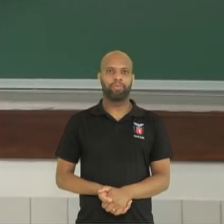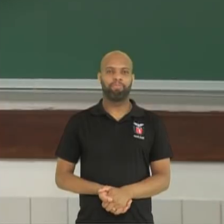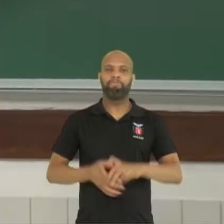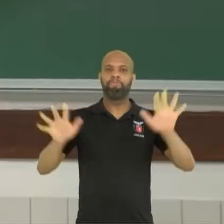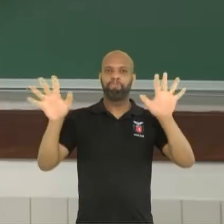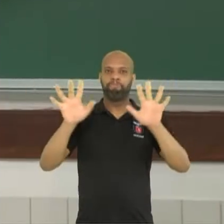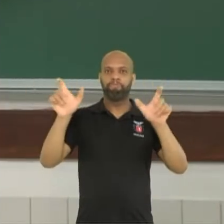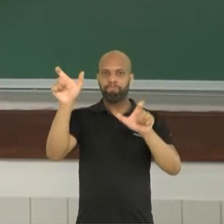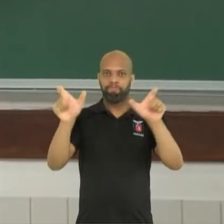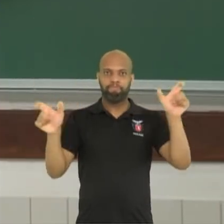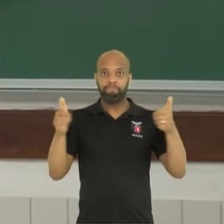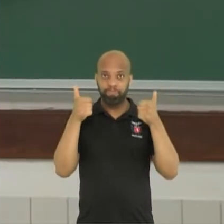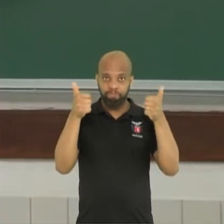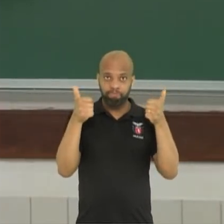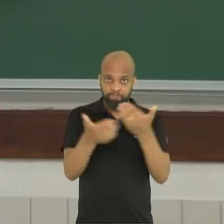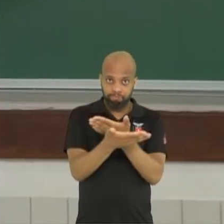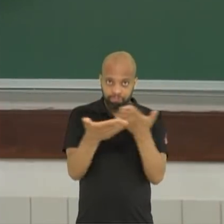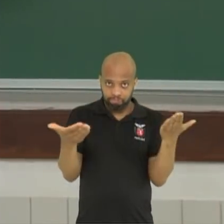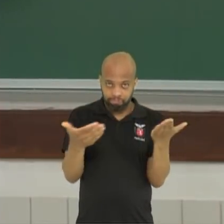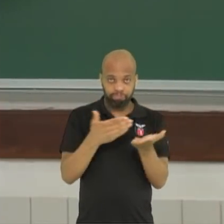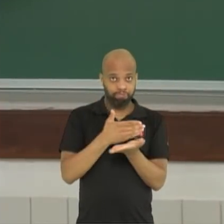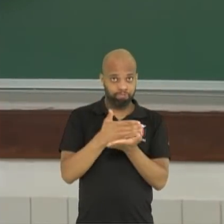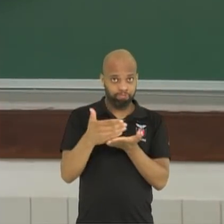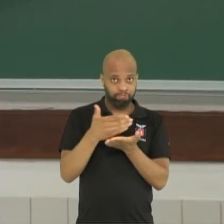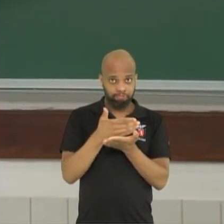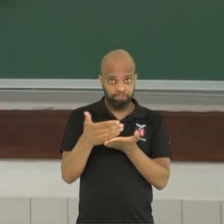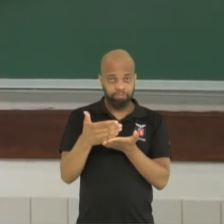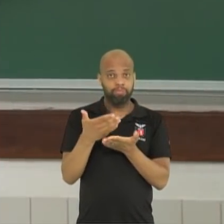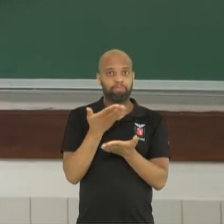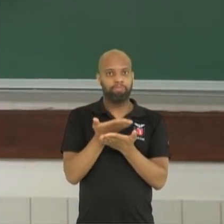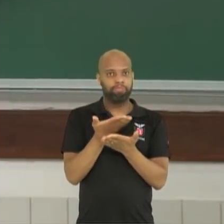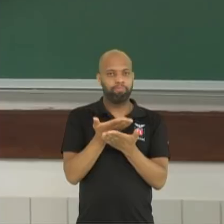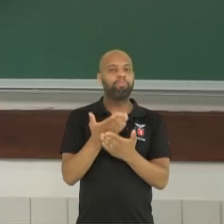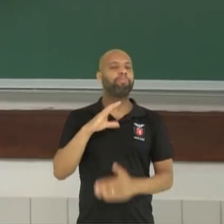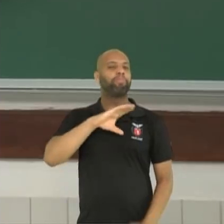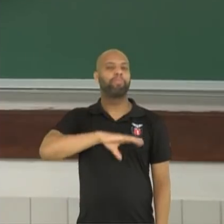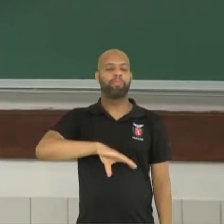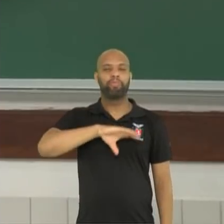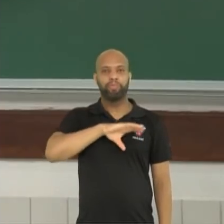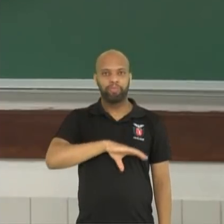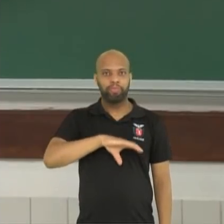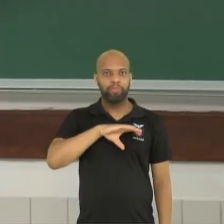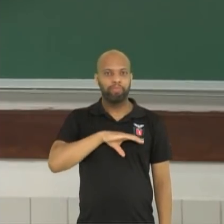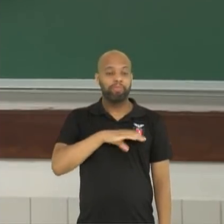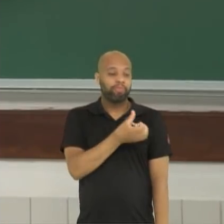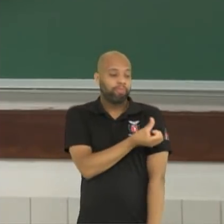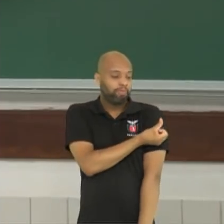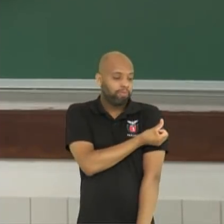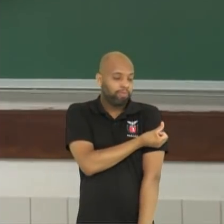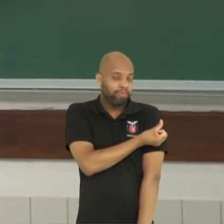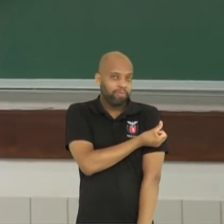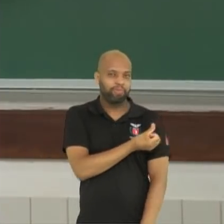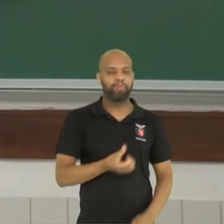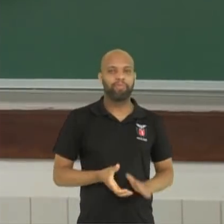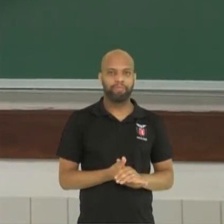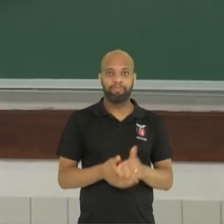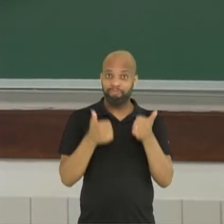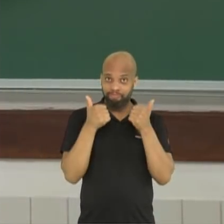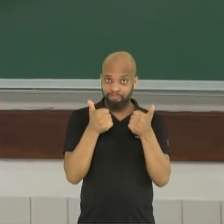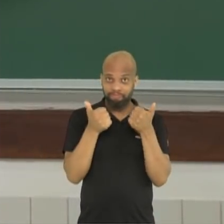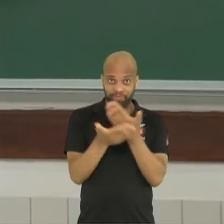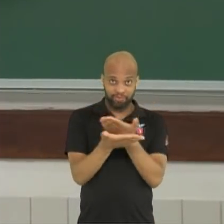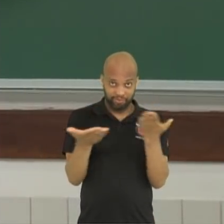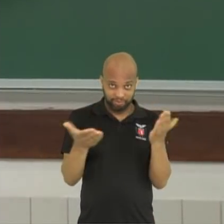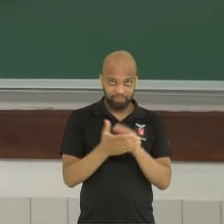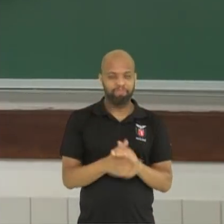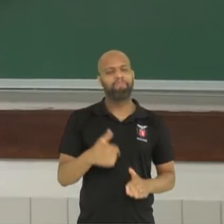Beleza, galerinha? Tudo bem com vocês? Estamos iniciando mais uma aula de língua portuguesa para o 6º ano. Tudo bem com